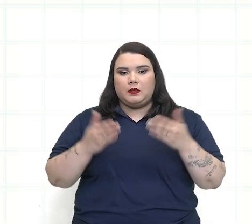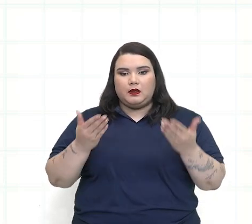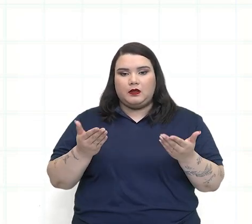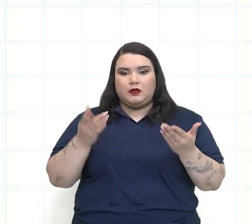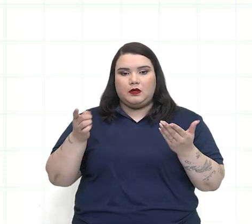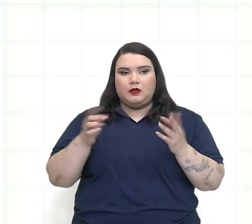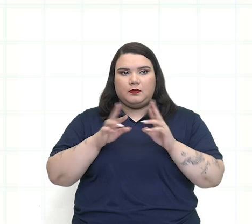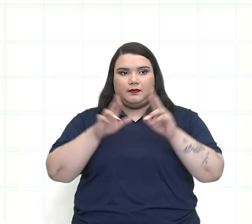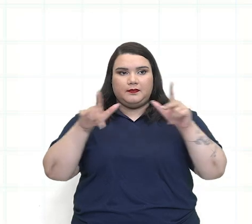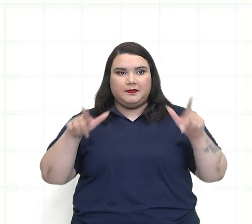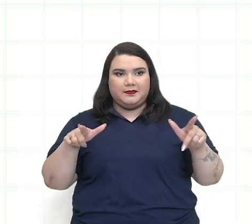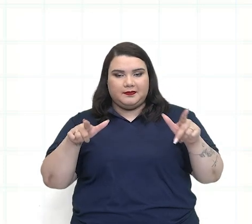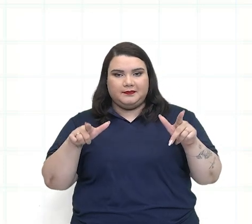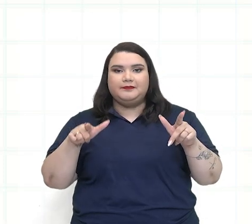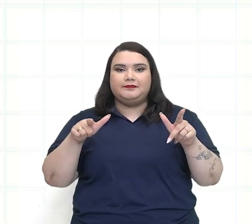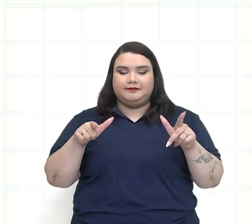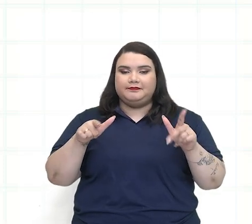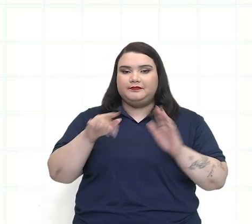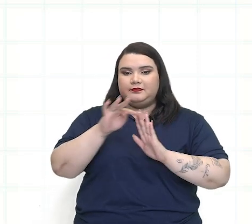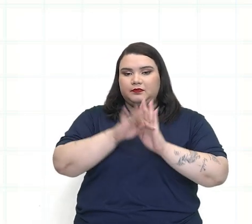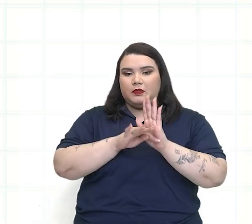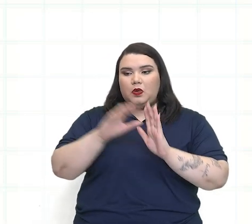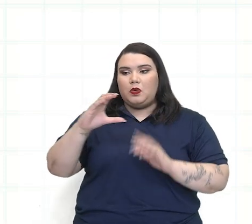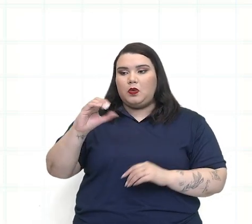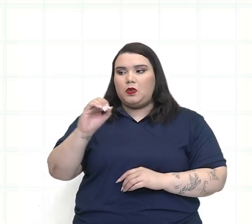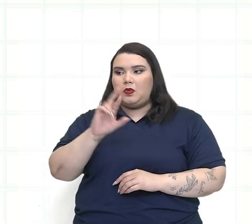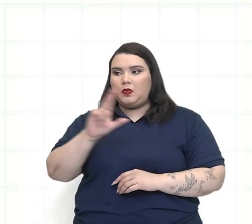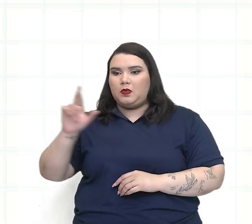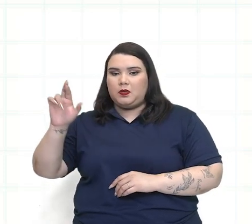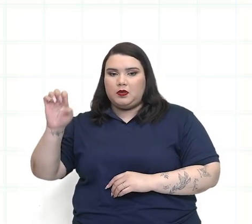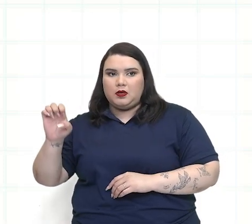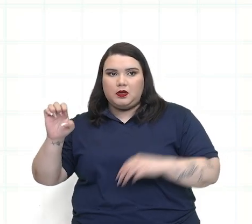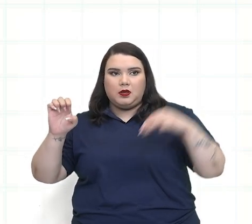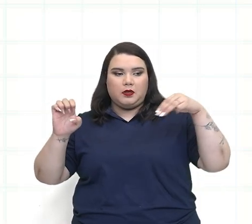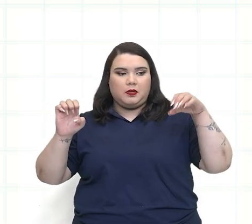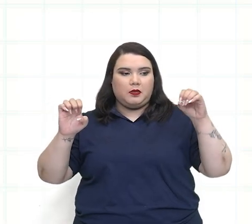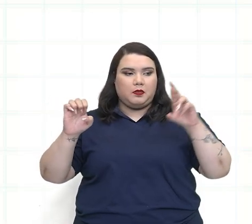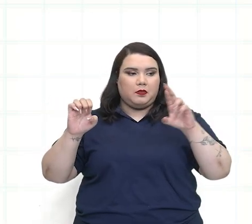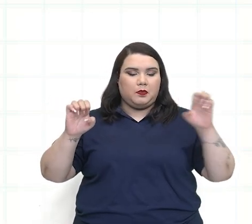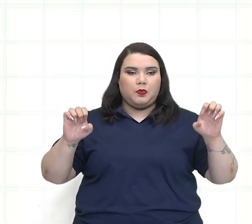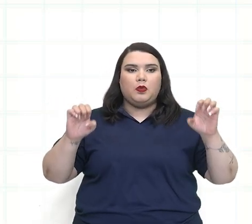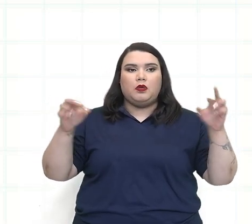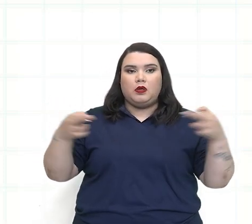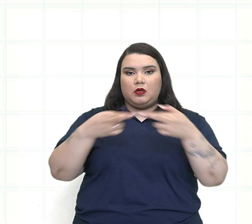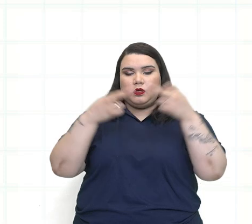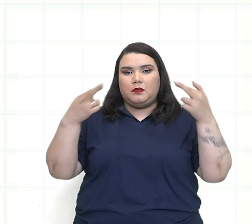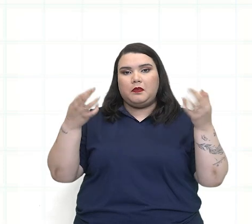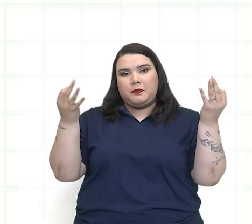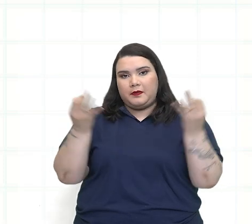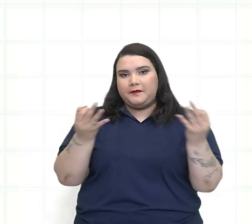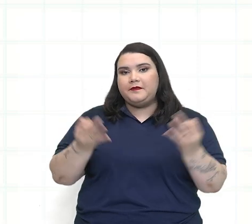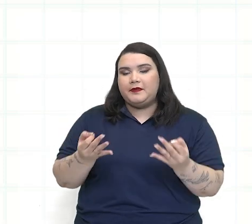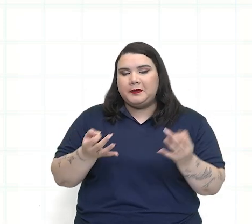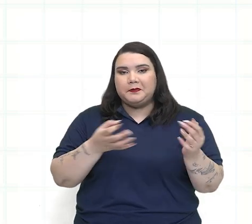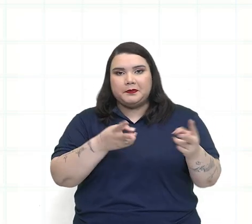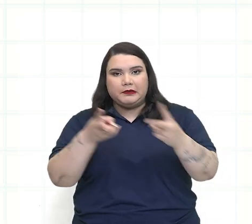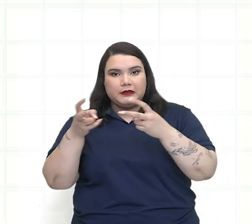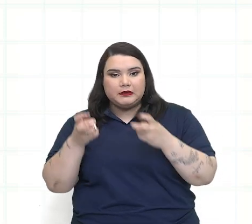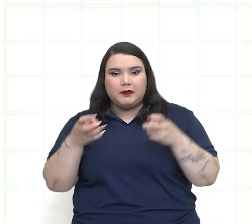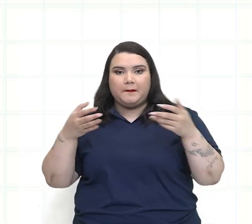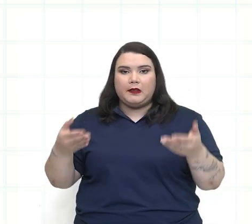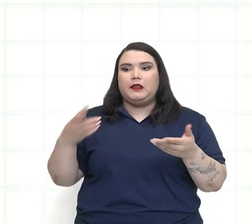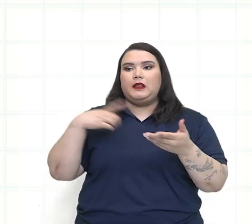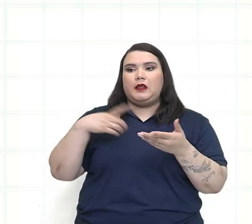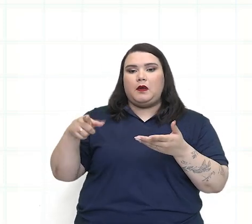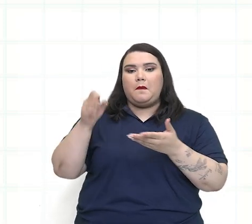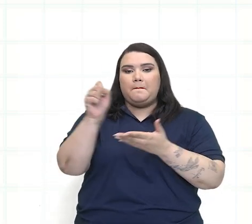um pouco diferente. Corre e morre, é o mesmo som, então nós temos rimas perfeitas aí. Perceberam? Então nós temos aqui um poema